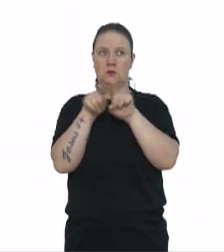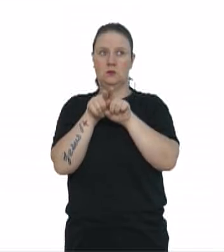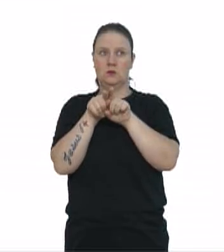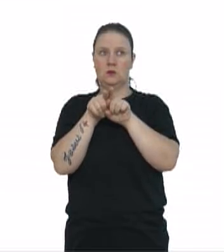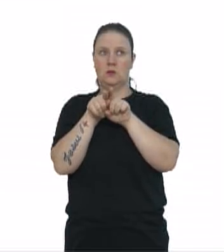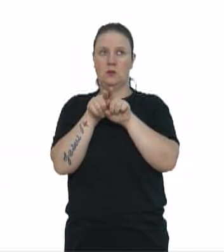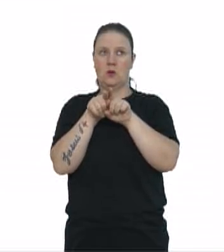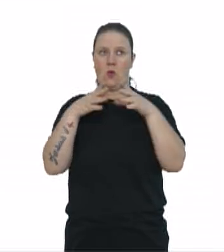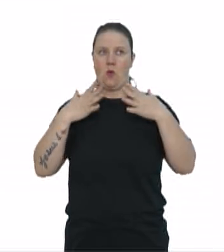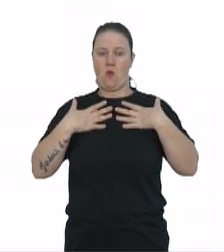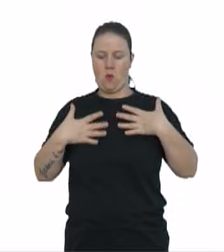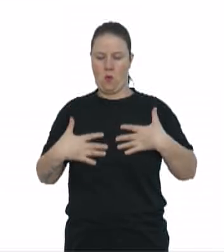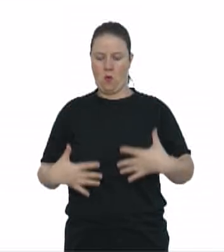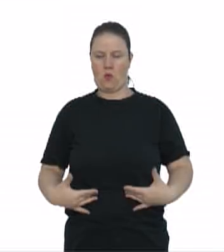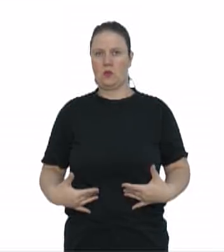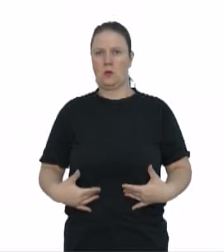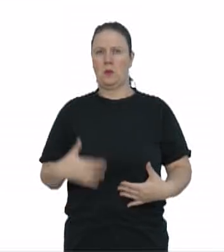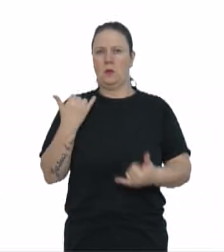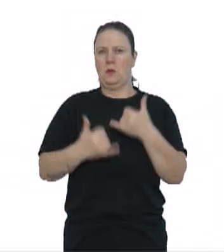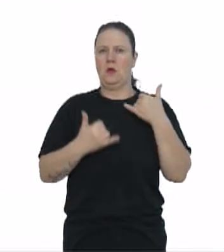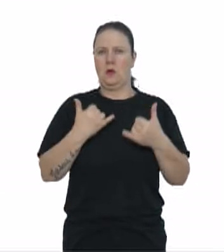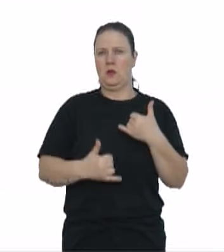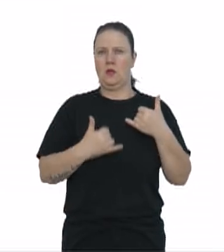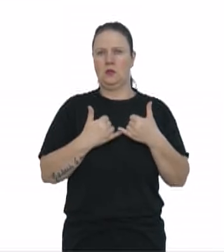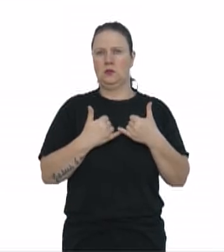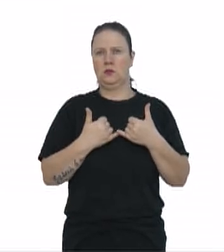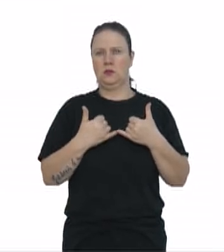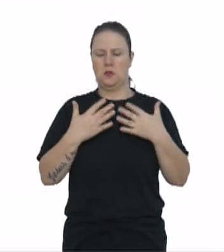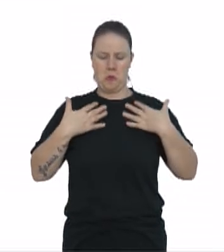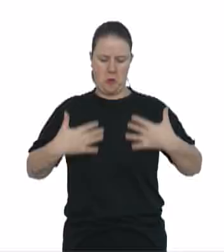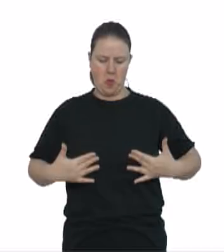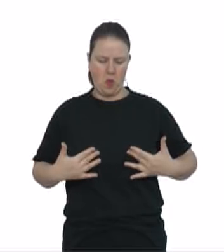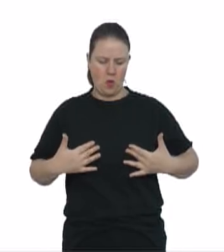como um manequim, como algo a ser estudado, né?